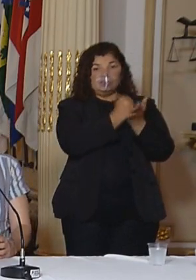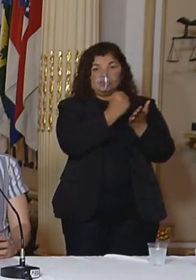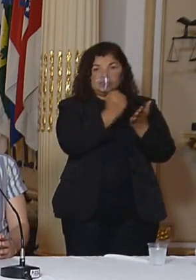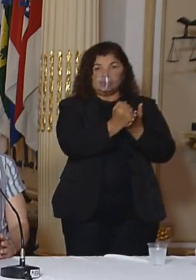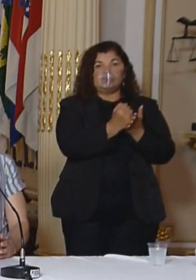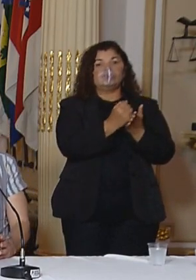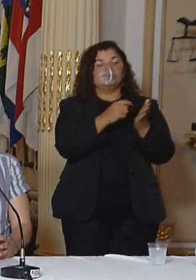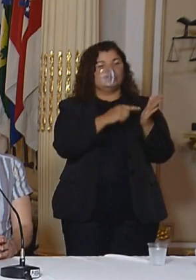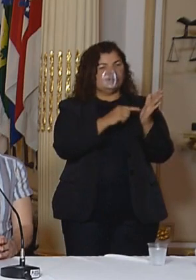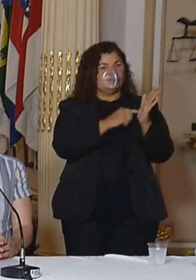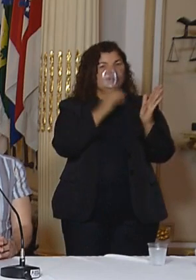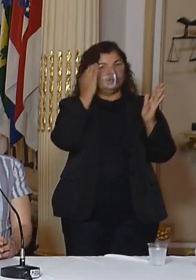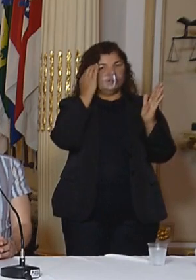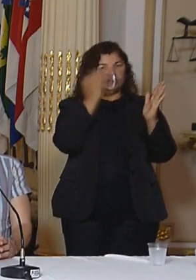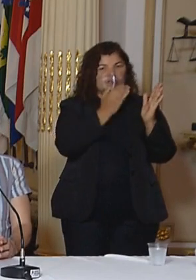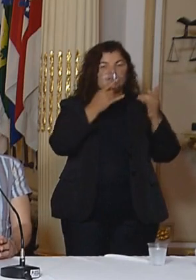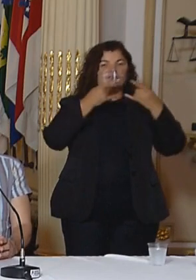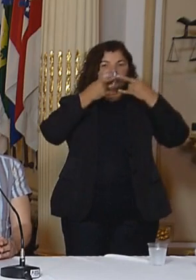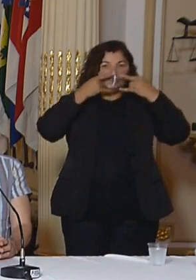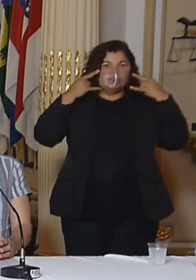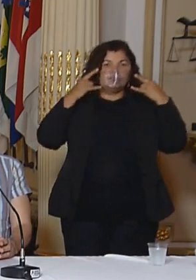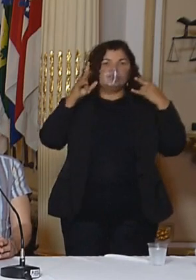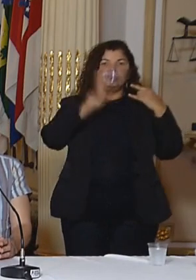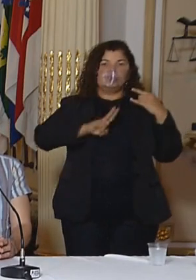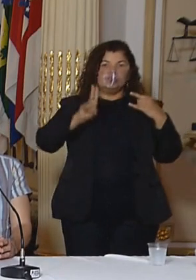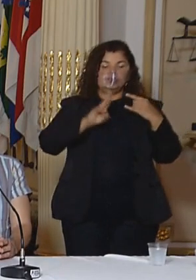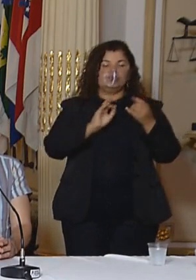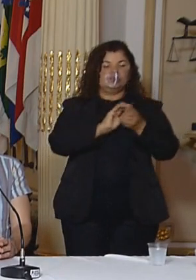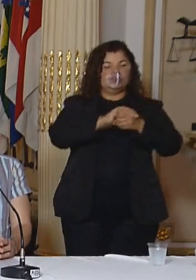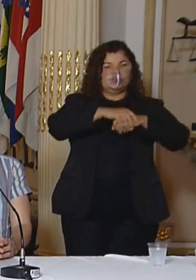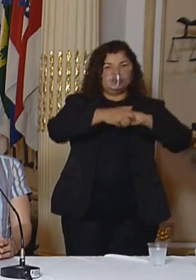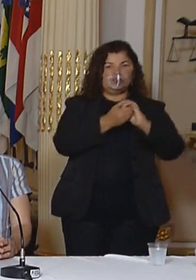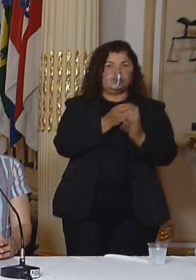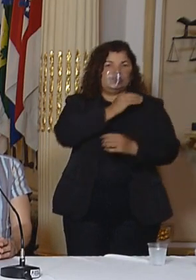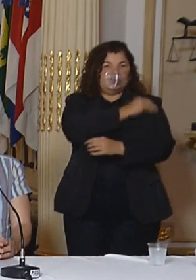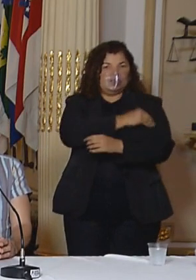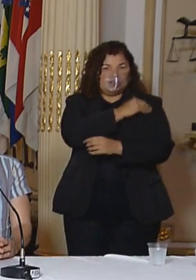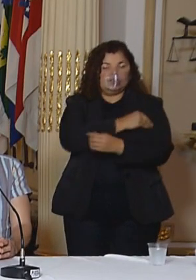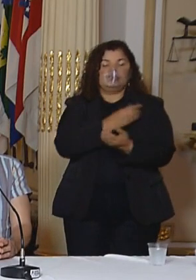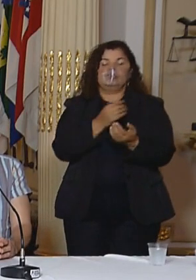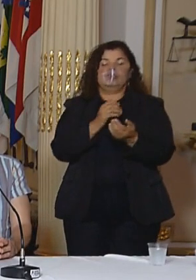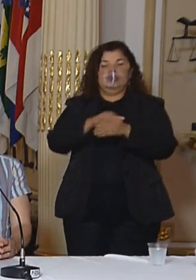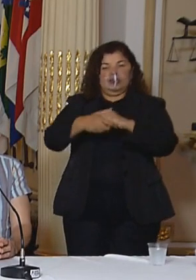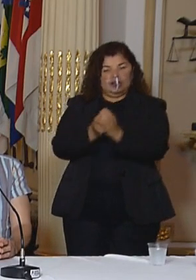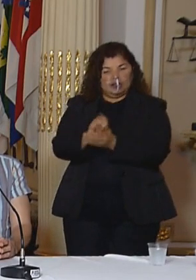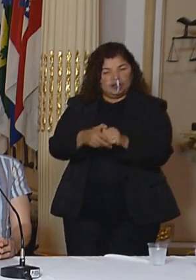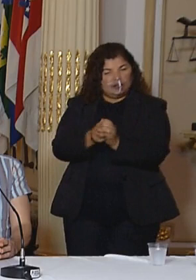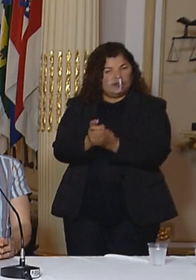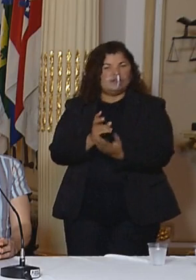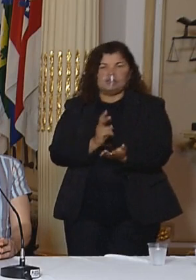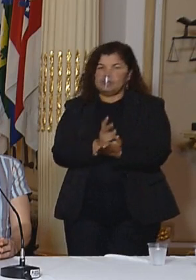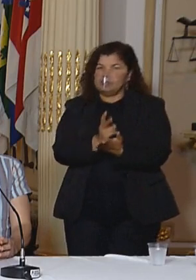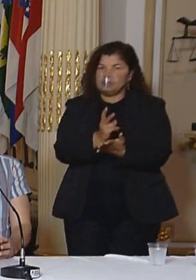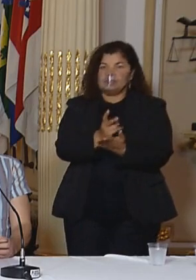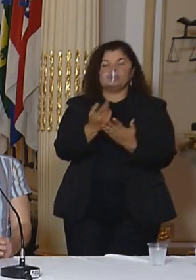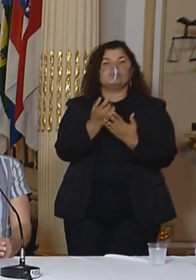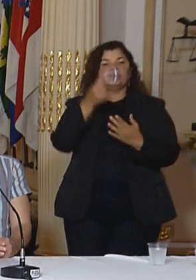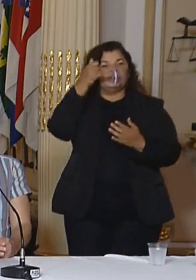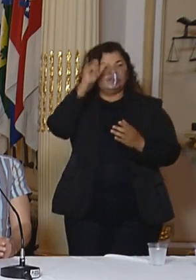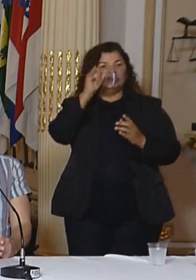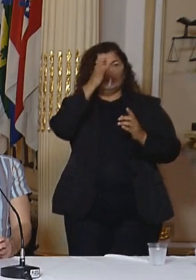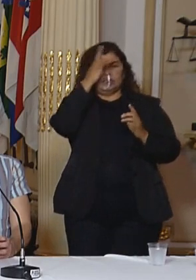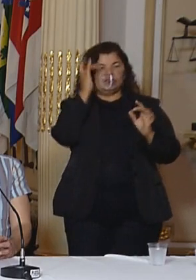sejam cumpridas. O uso das máscaras, o uso do álcool gel, a lavagem frequente das mãos, a evitar